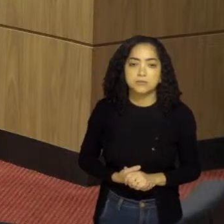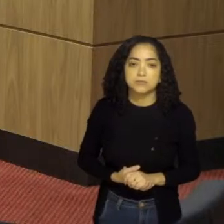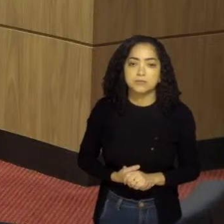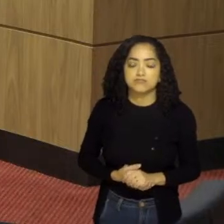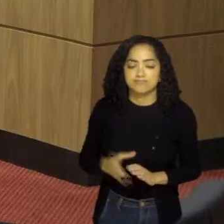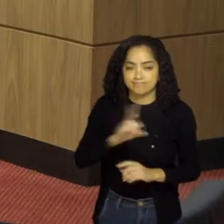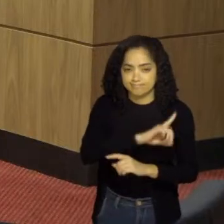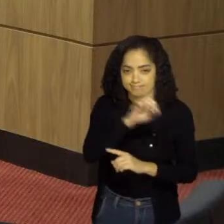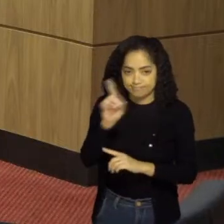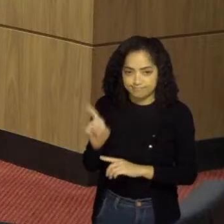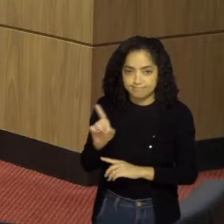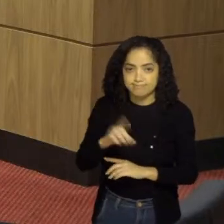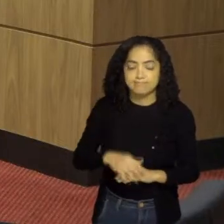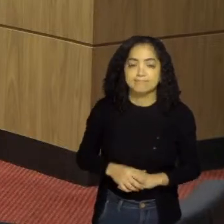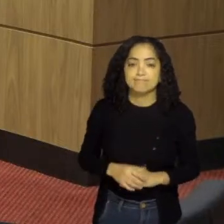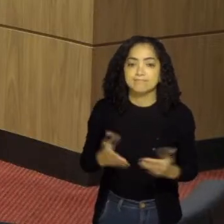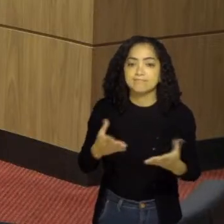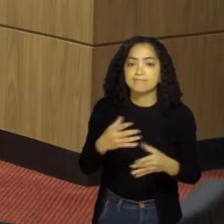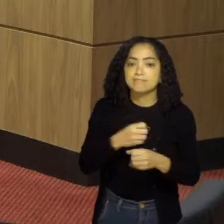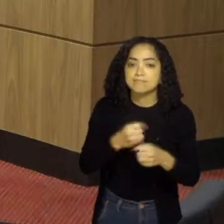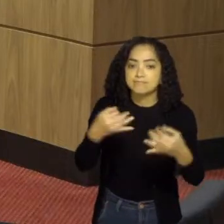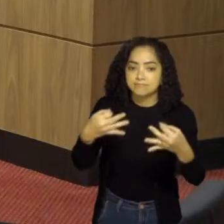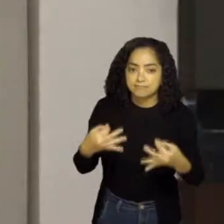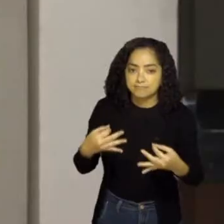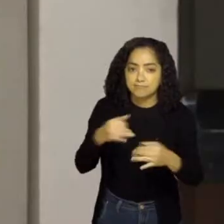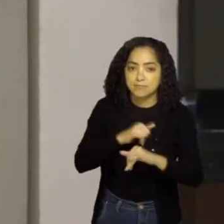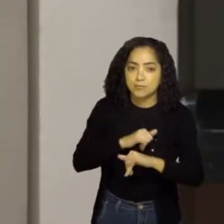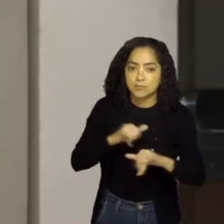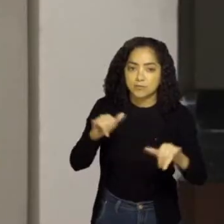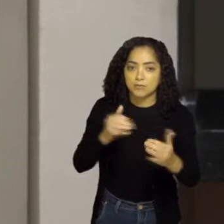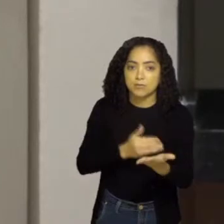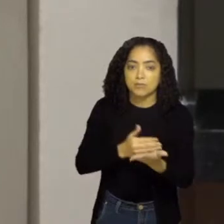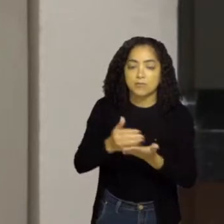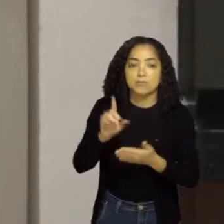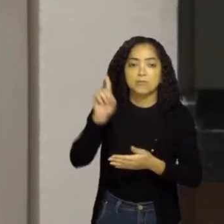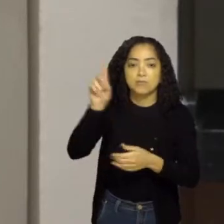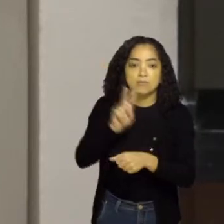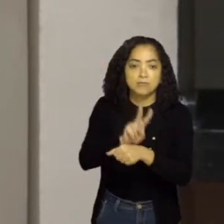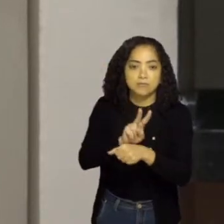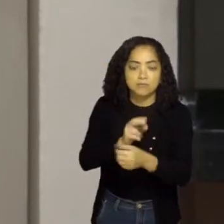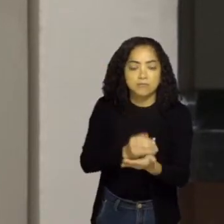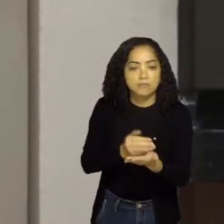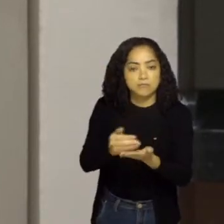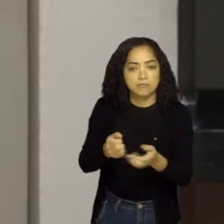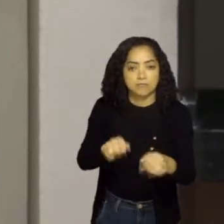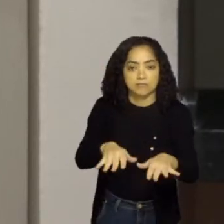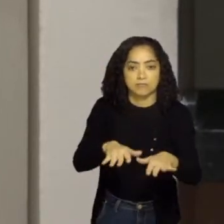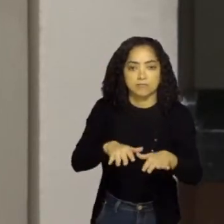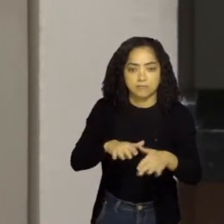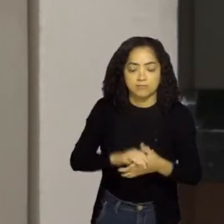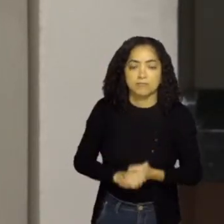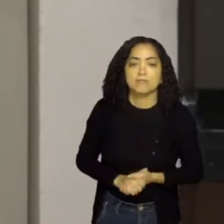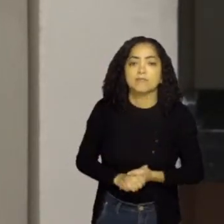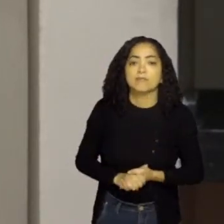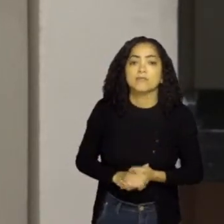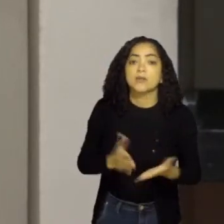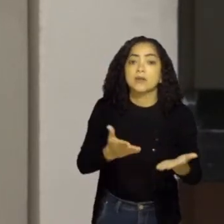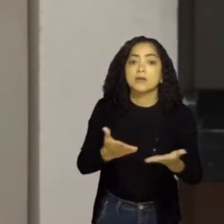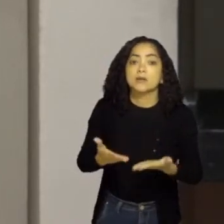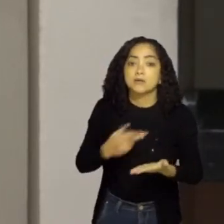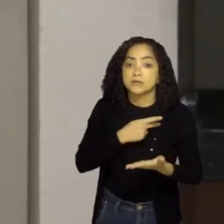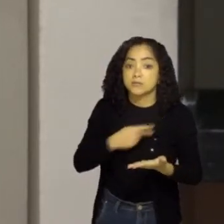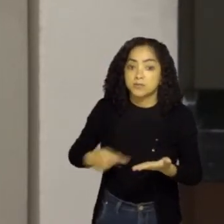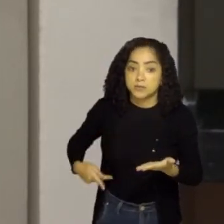Bom dia a todos. Havendo o quórum regimental e sob a proteção de Deus, declaro aberta a presente sessão. Esta presidência, no